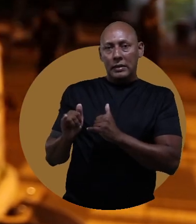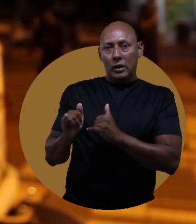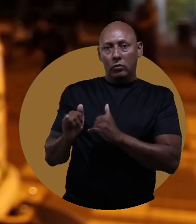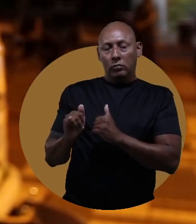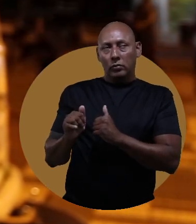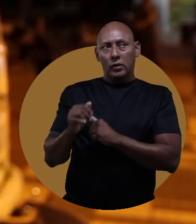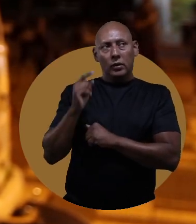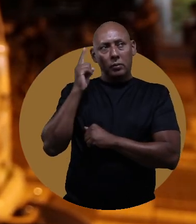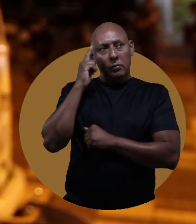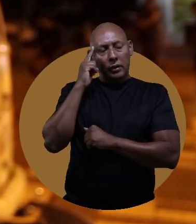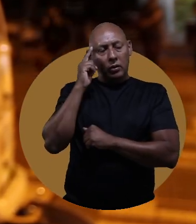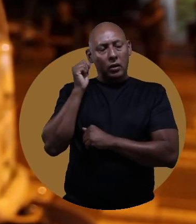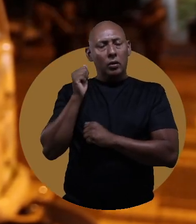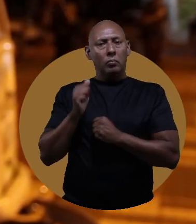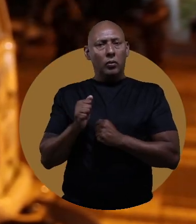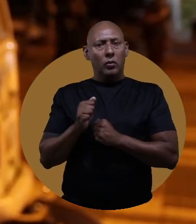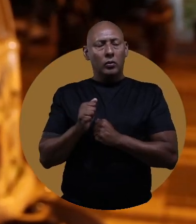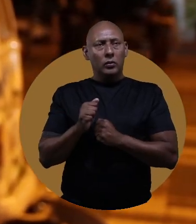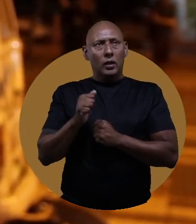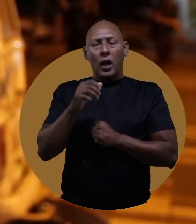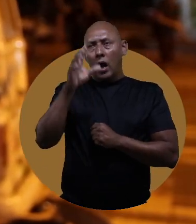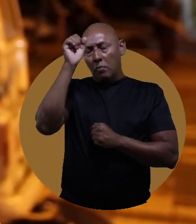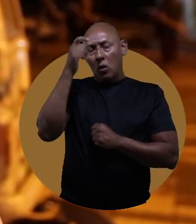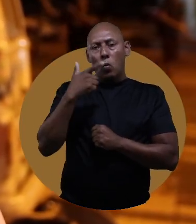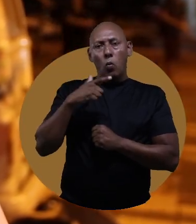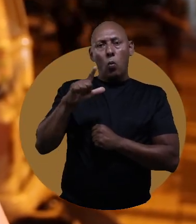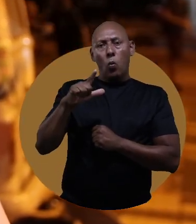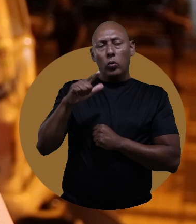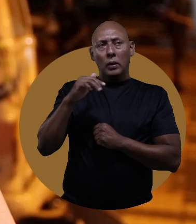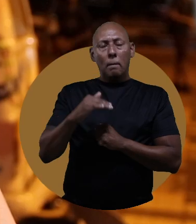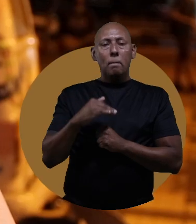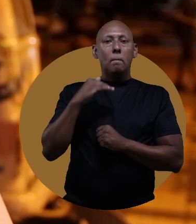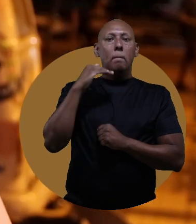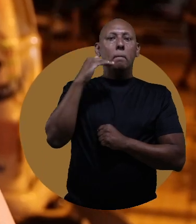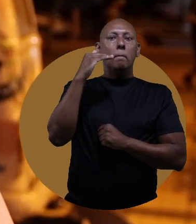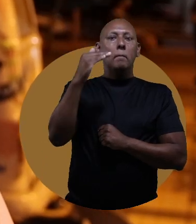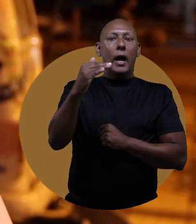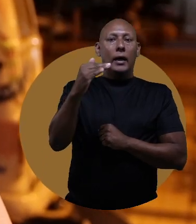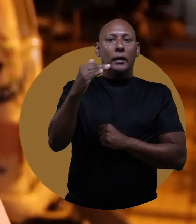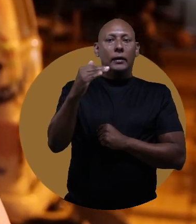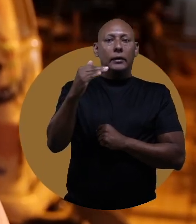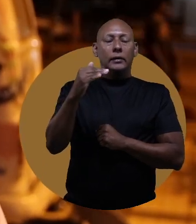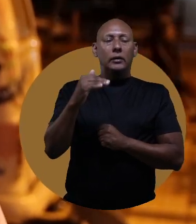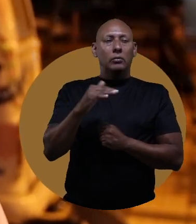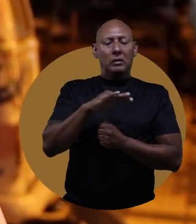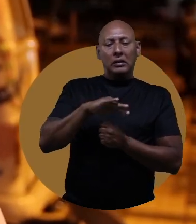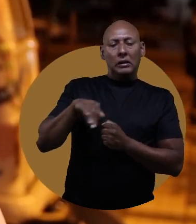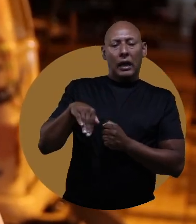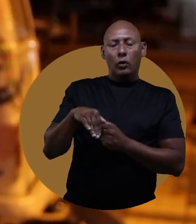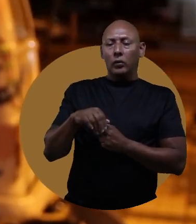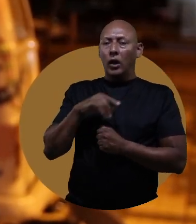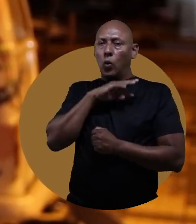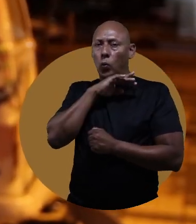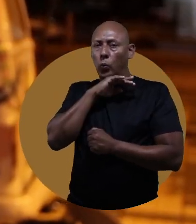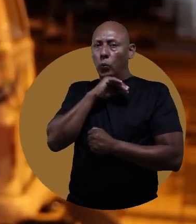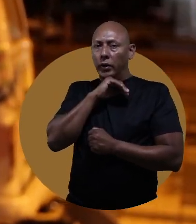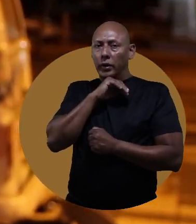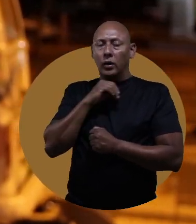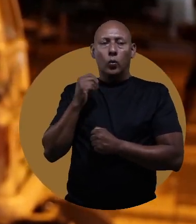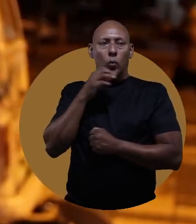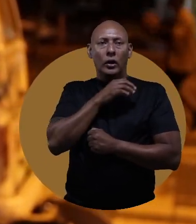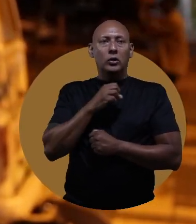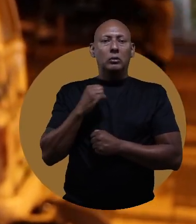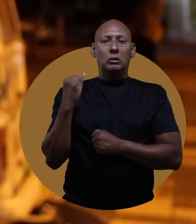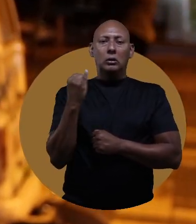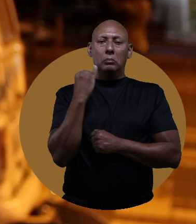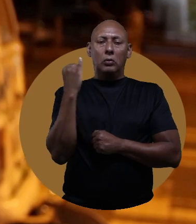ou de uma suposição de algo que vai acontecer ruim. Então, tipo assim, eu acho que é muito importante pra gente esses projetos